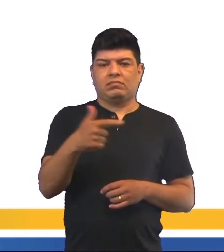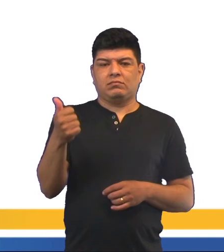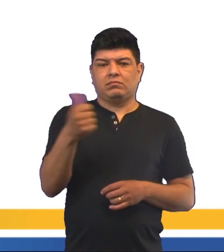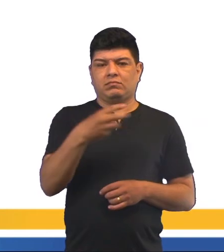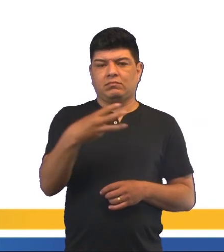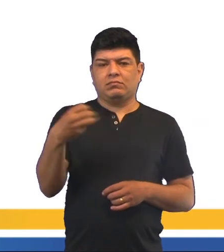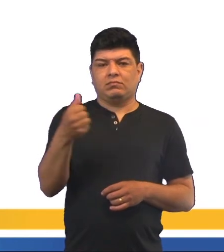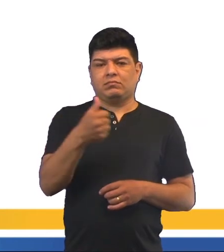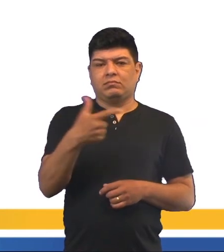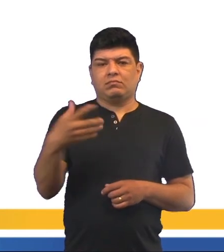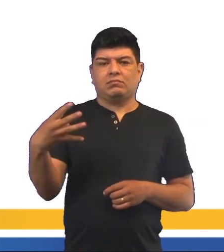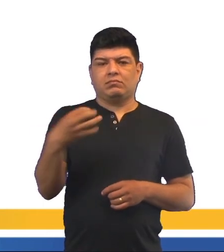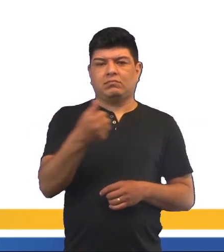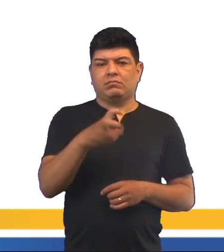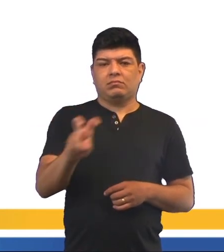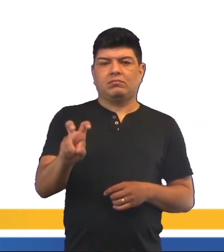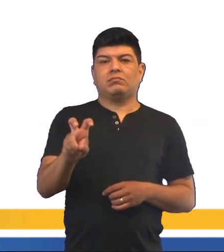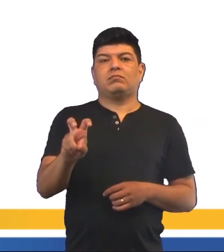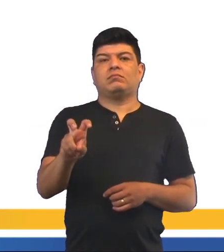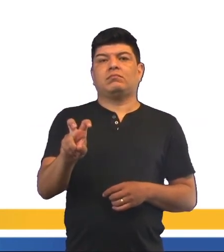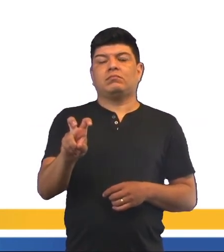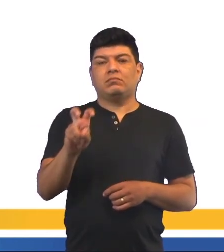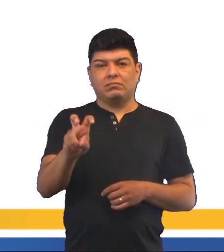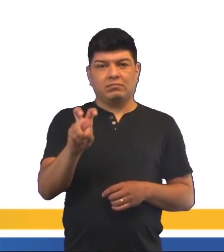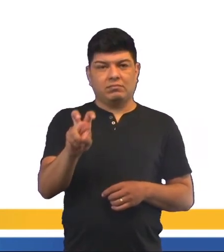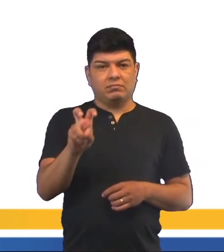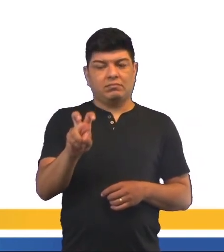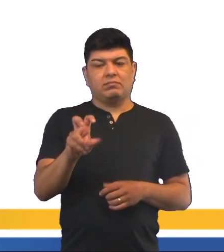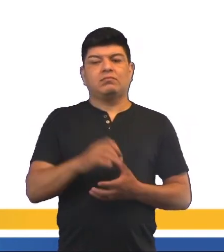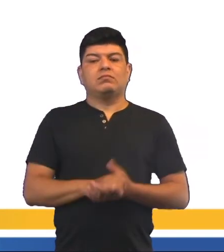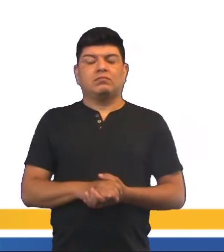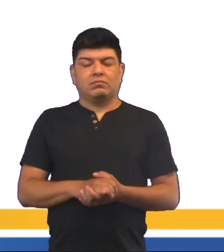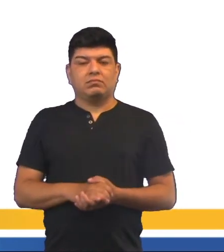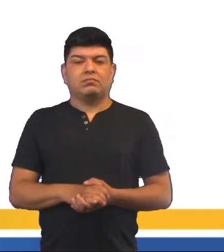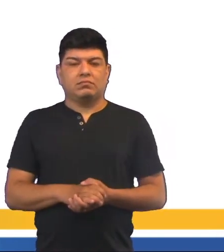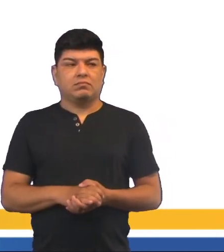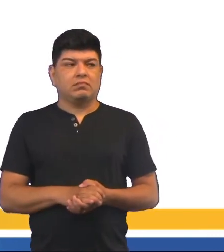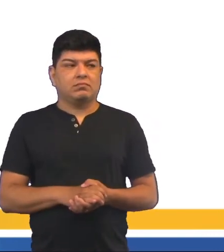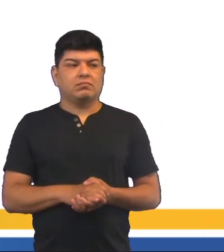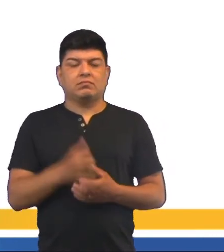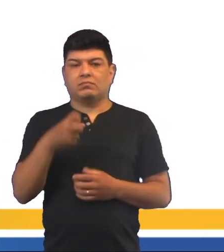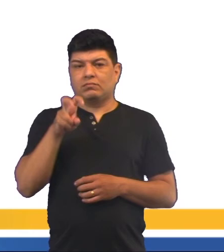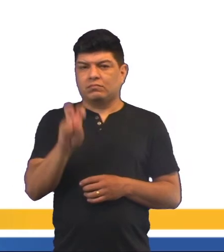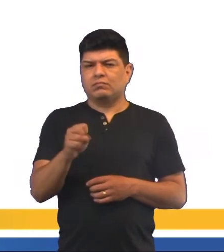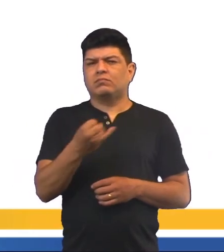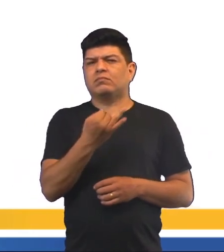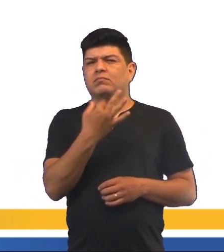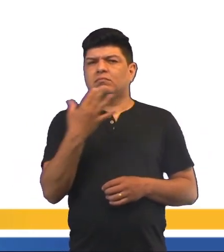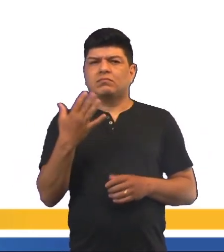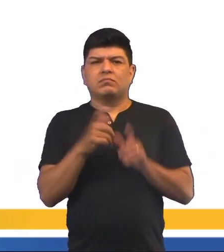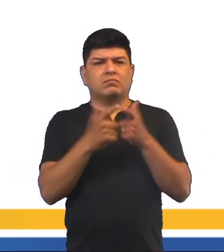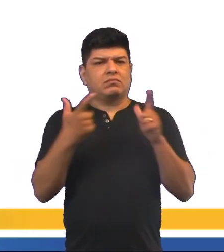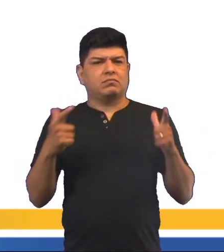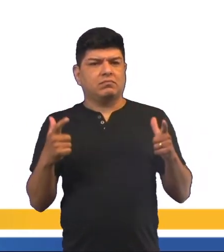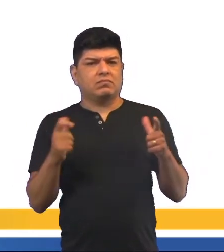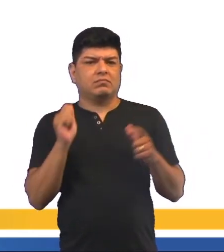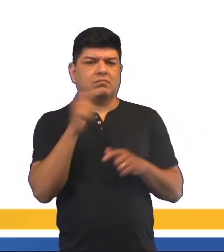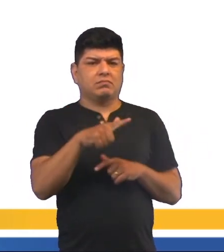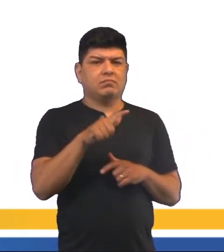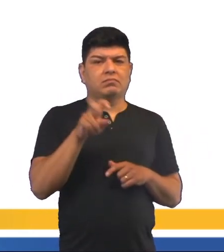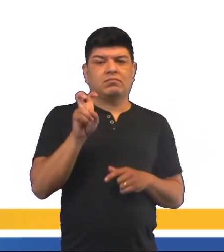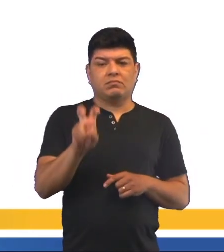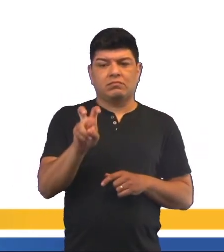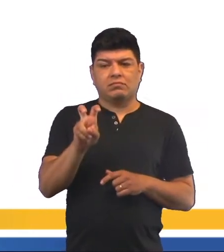11, 12, 13, 14, 15. Bem, 15 é quantas vezes maior do